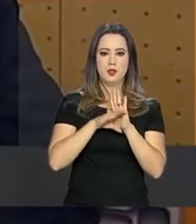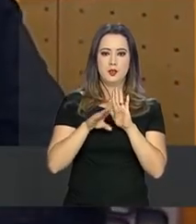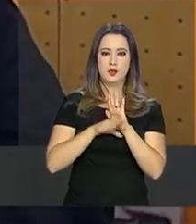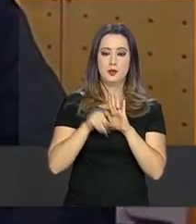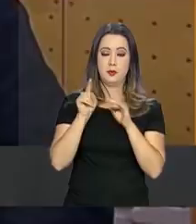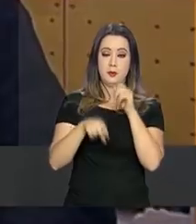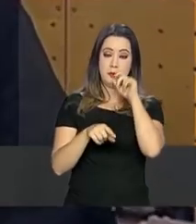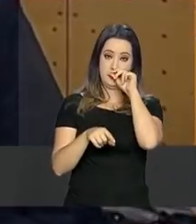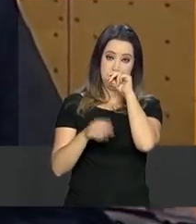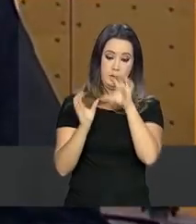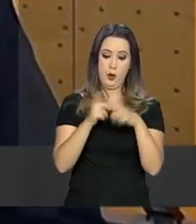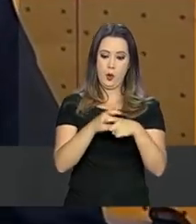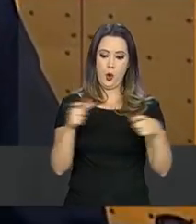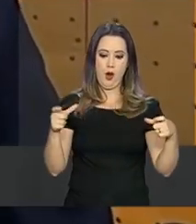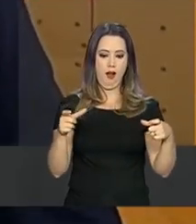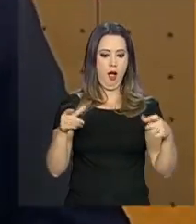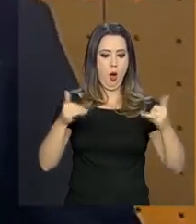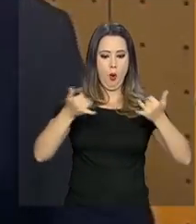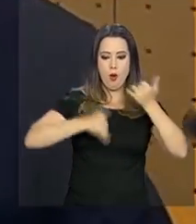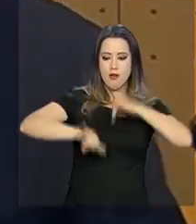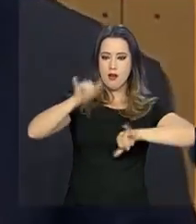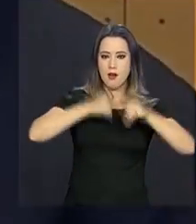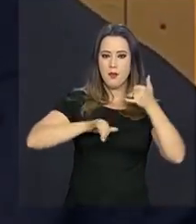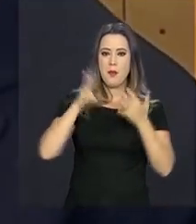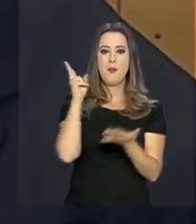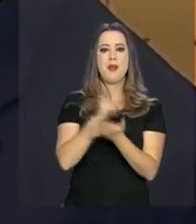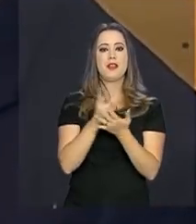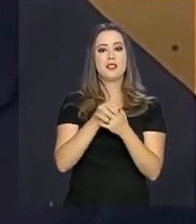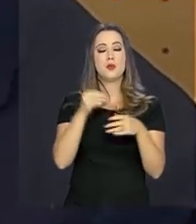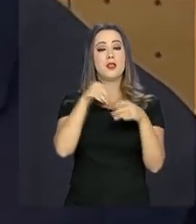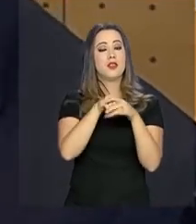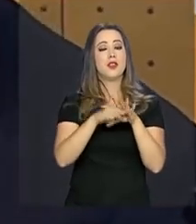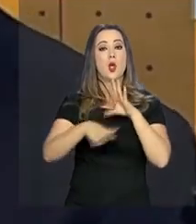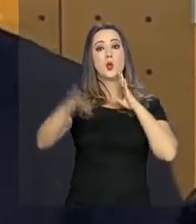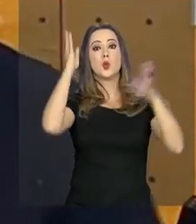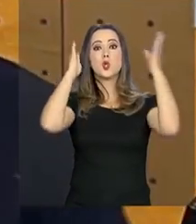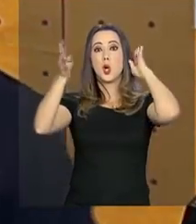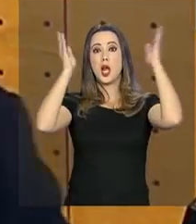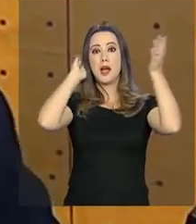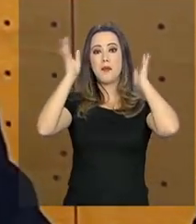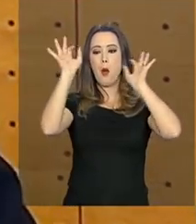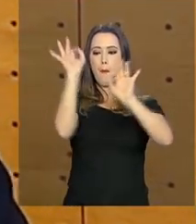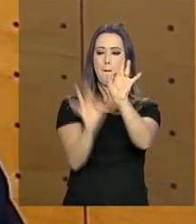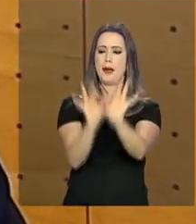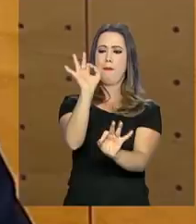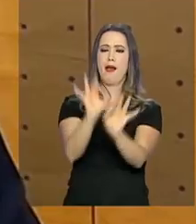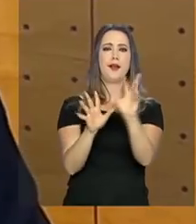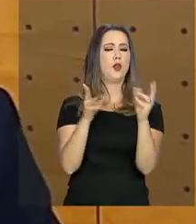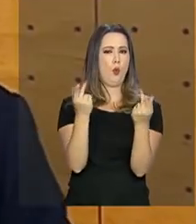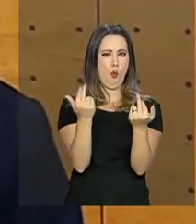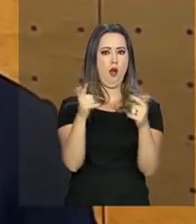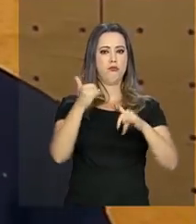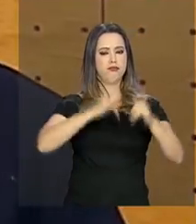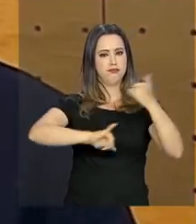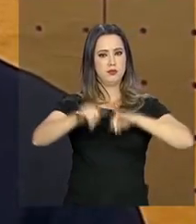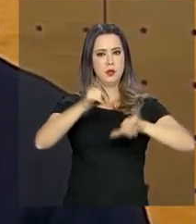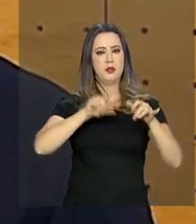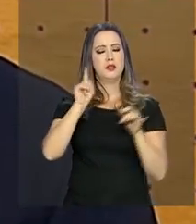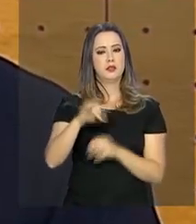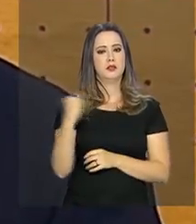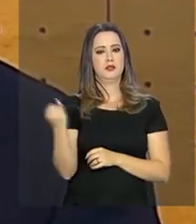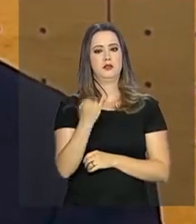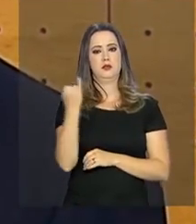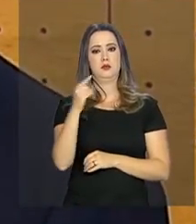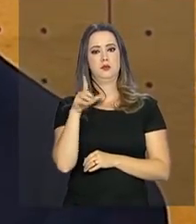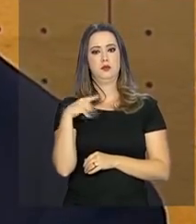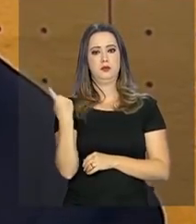verdade, um grande laboratório, apesar de estar dentro de um caminhão improvisado como um laboratório, é a oportunidade que todos